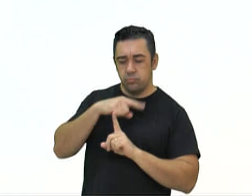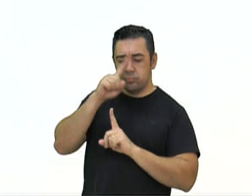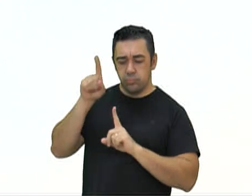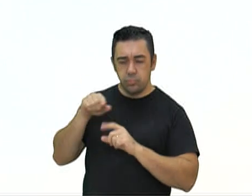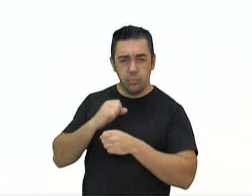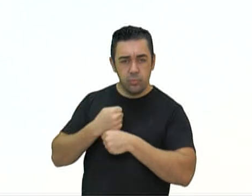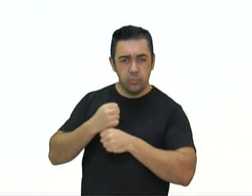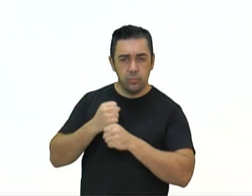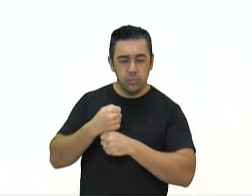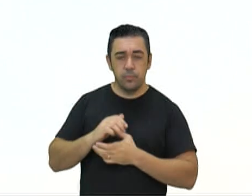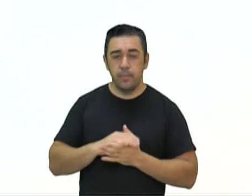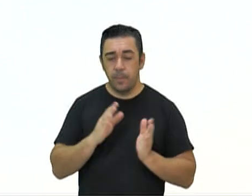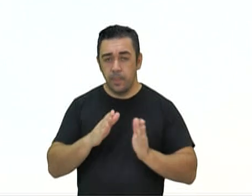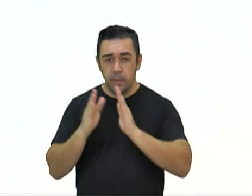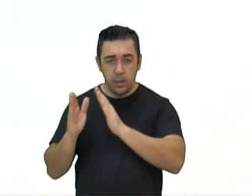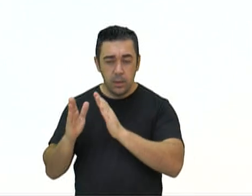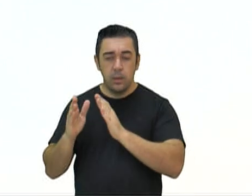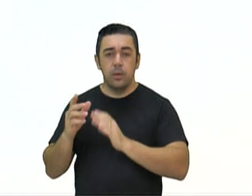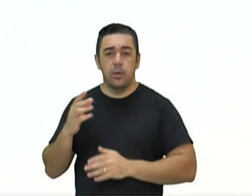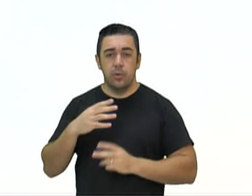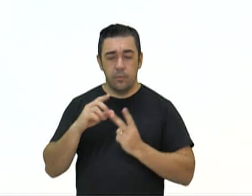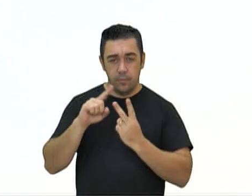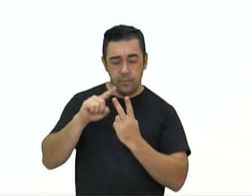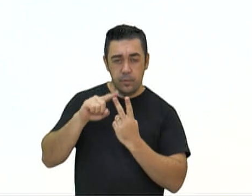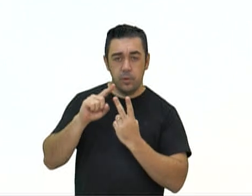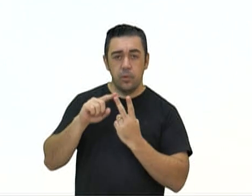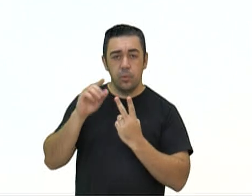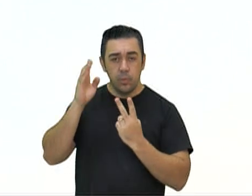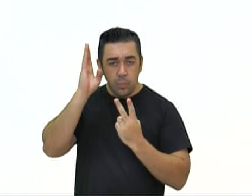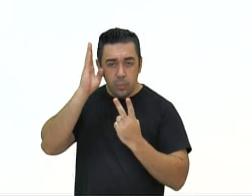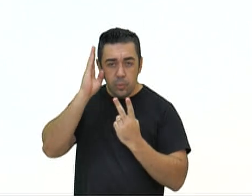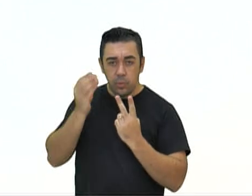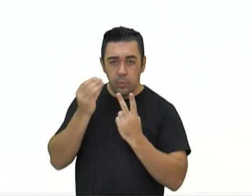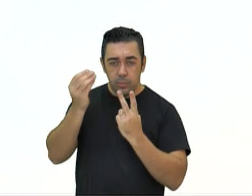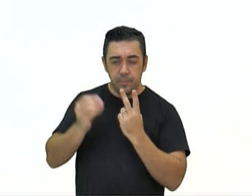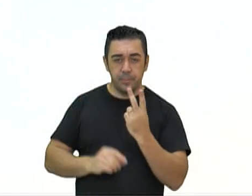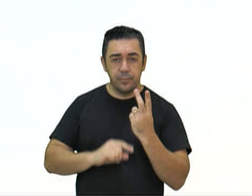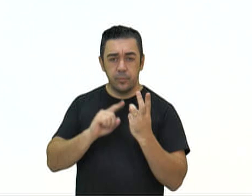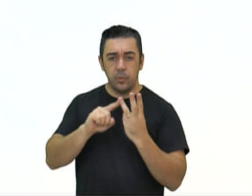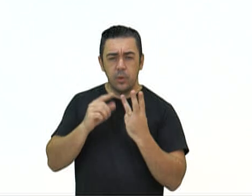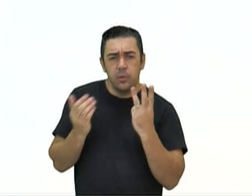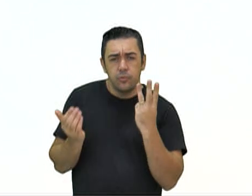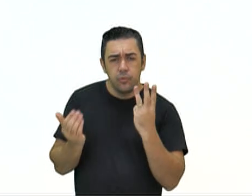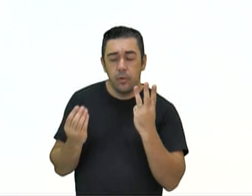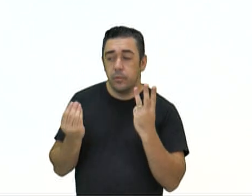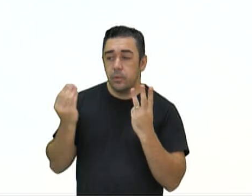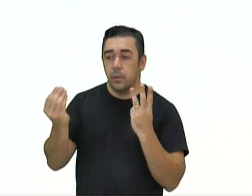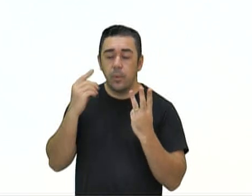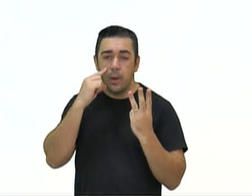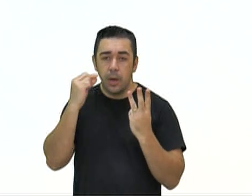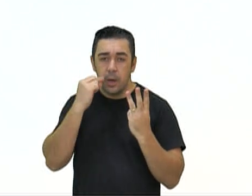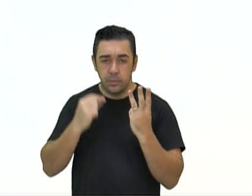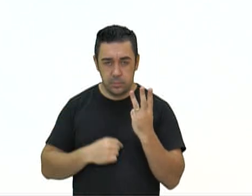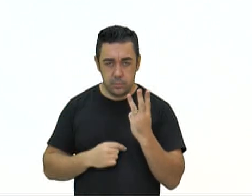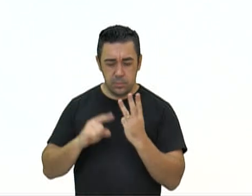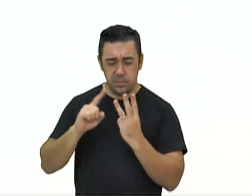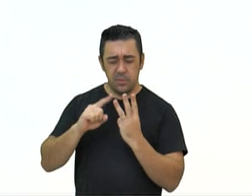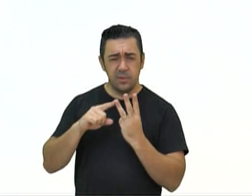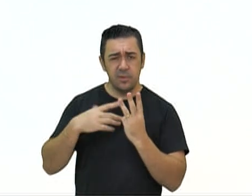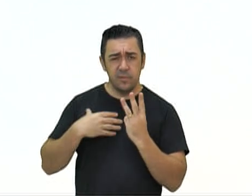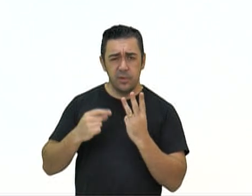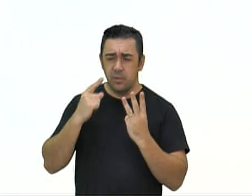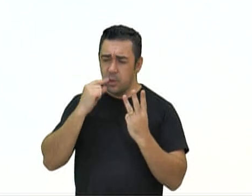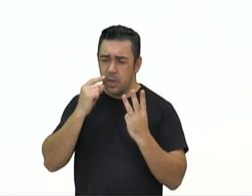meio, deixou-lhe o burro. E ao mais novo, entregou-lhe um gato. O filho mais novo, com o gato no